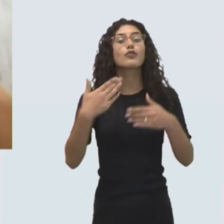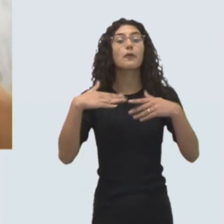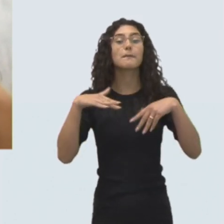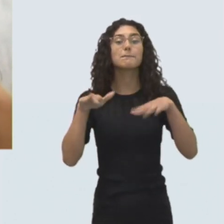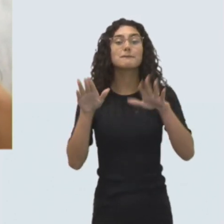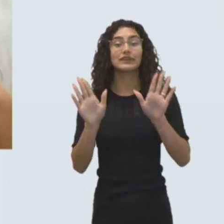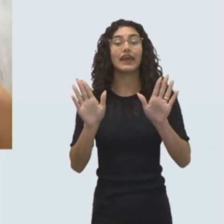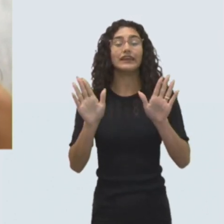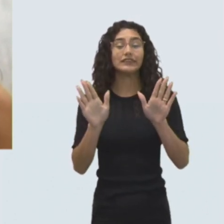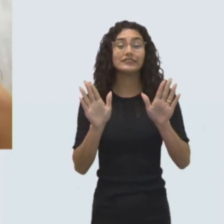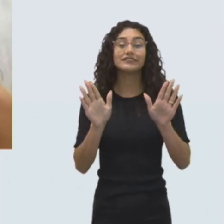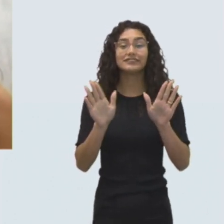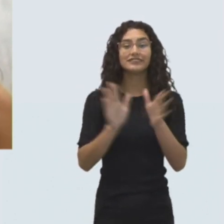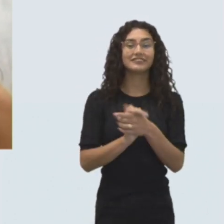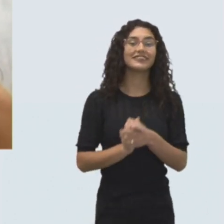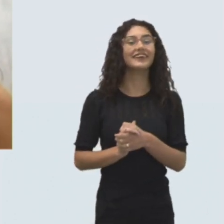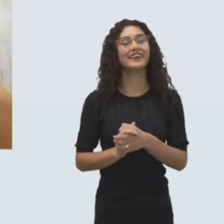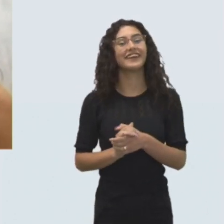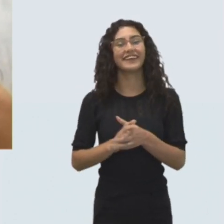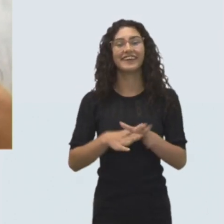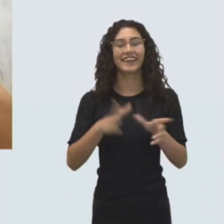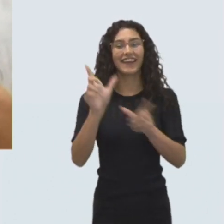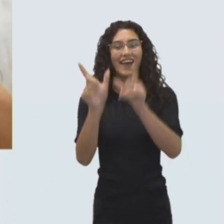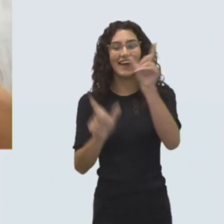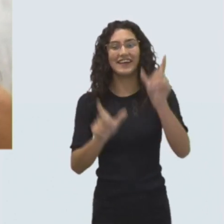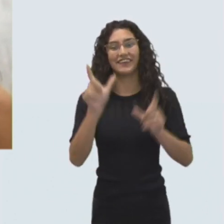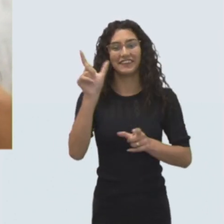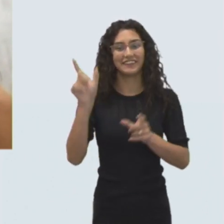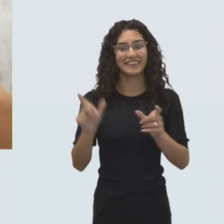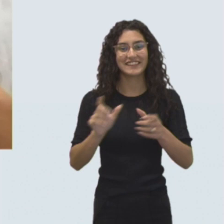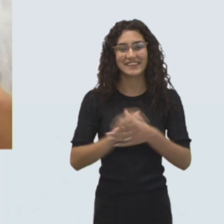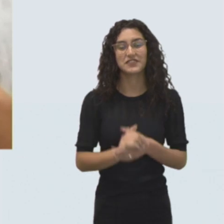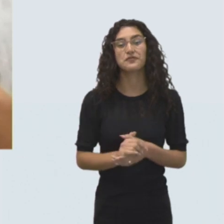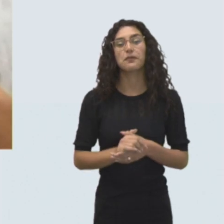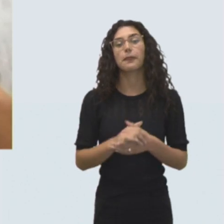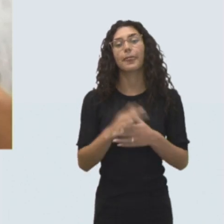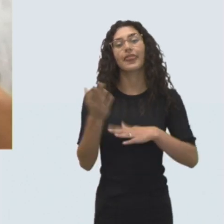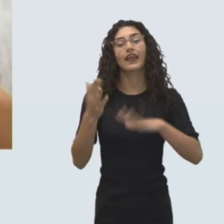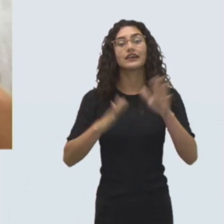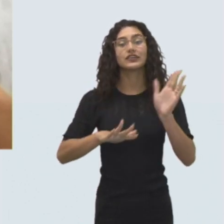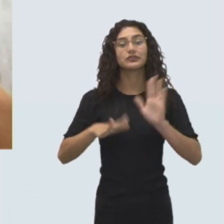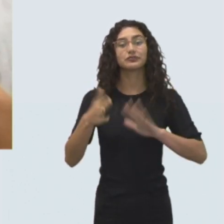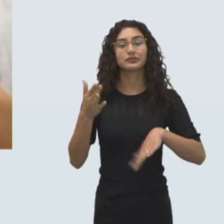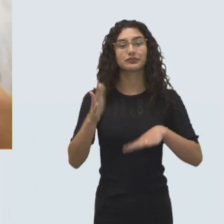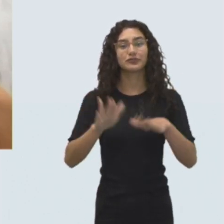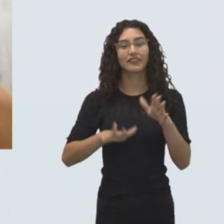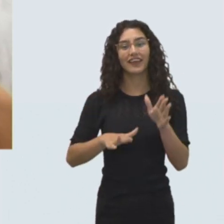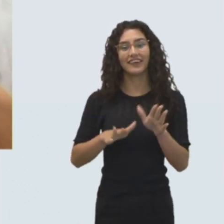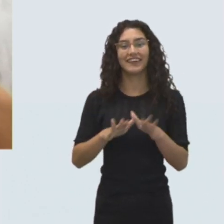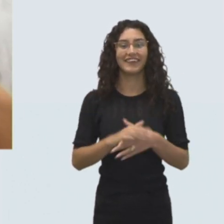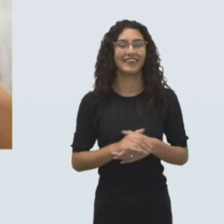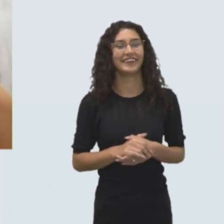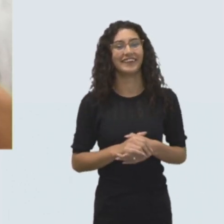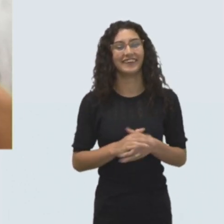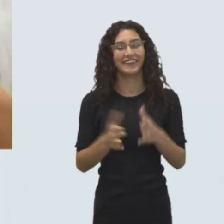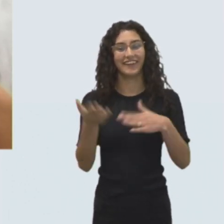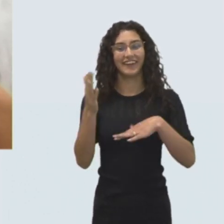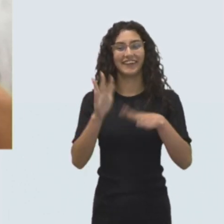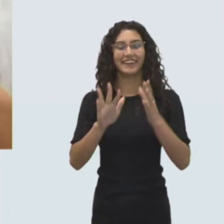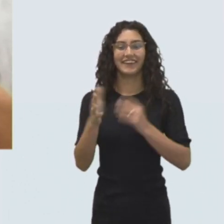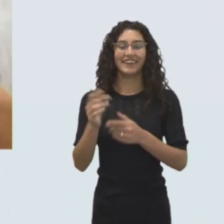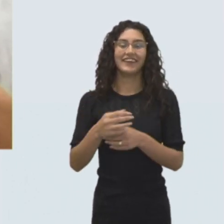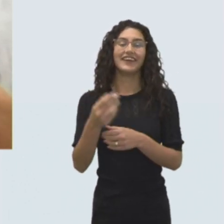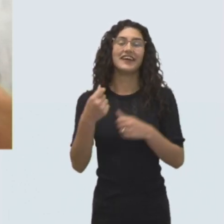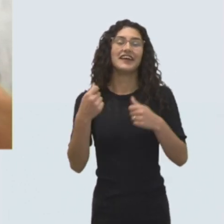coisa, para alguns, obra do acaso, para outros, algo que você deveria